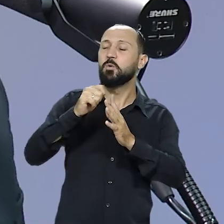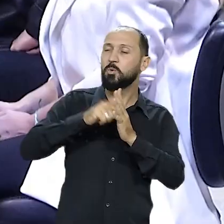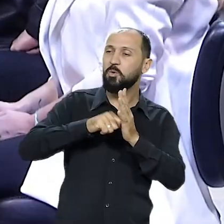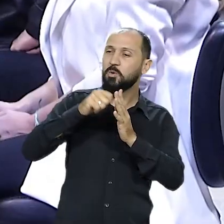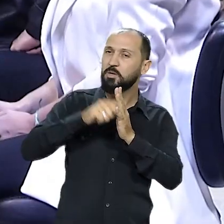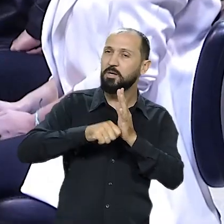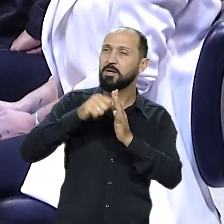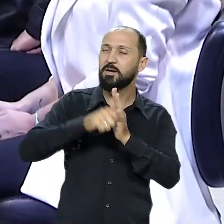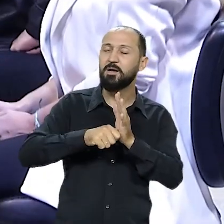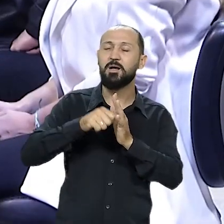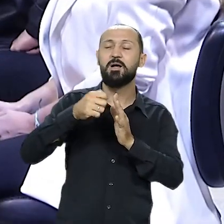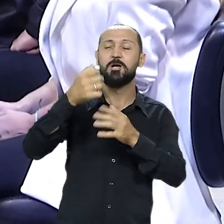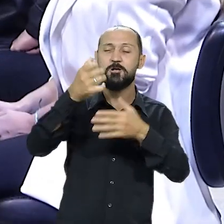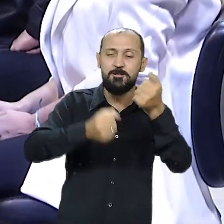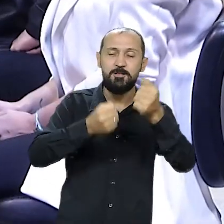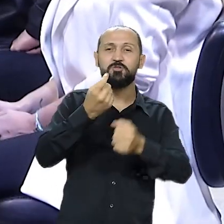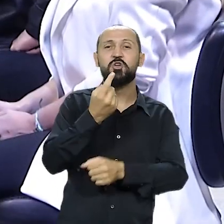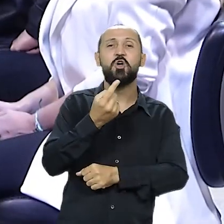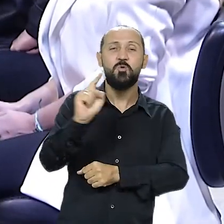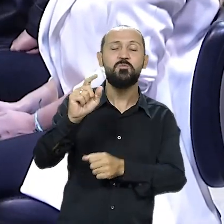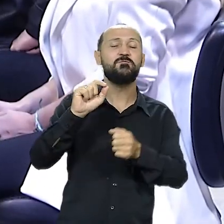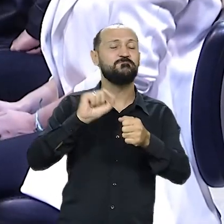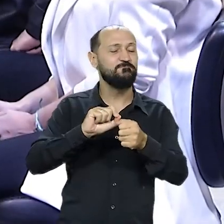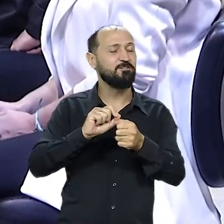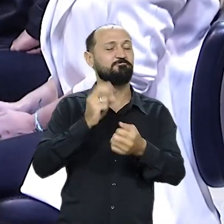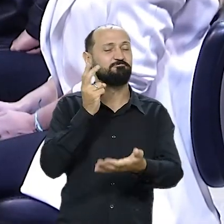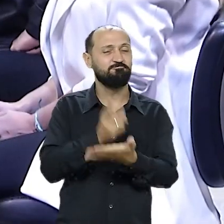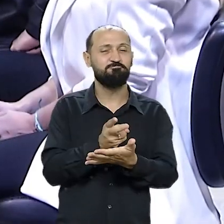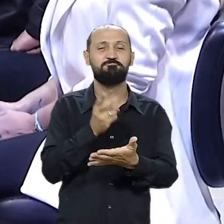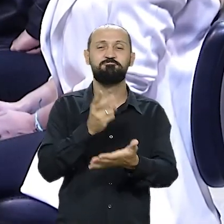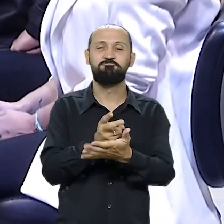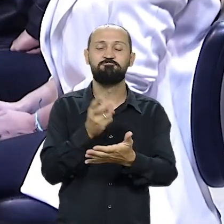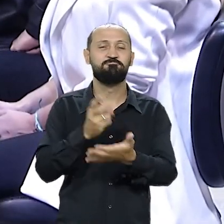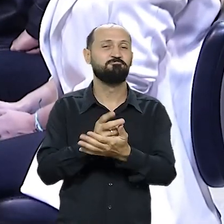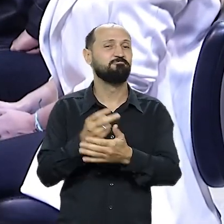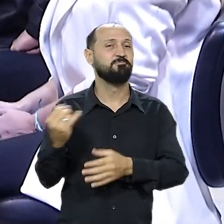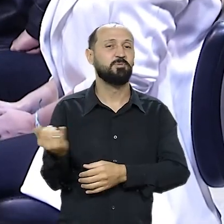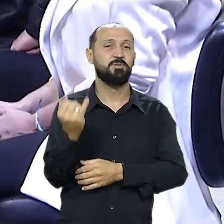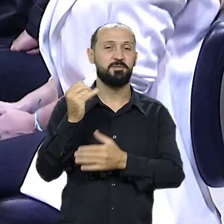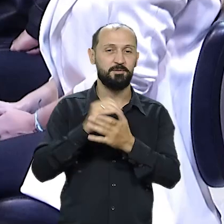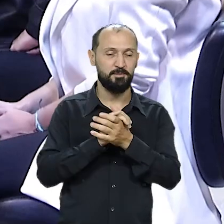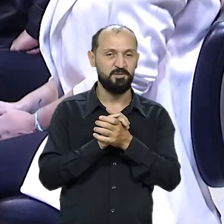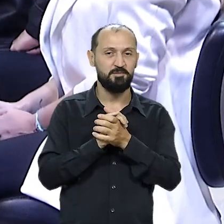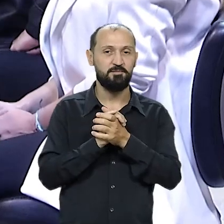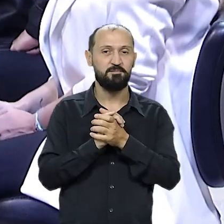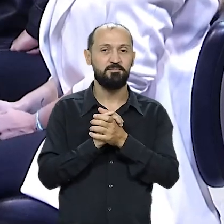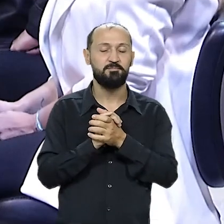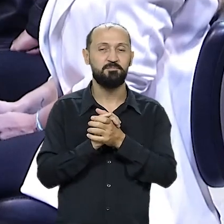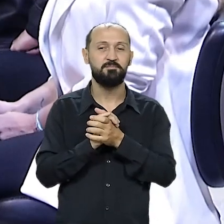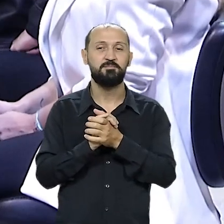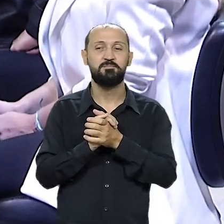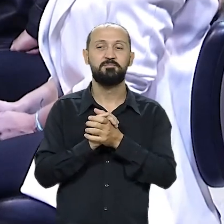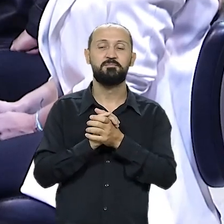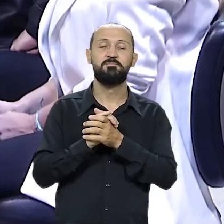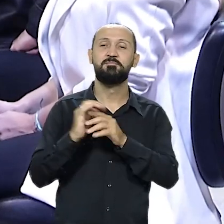o leite, né, é uma dessas atividades essenciais.